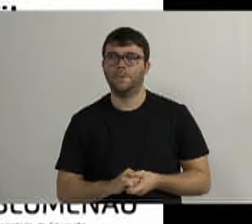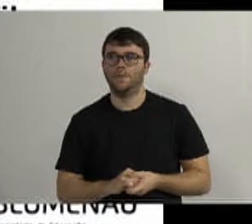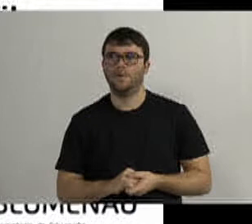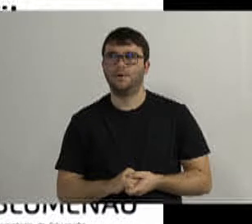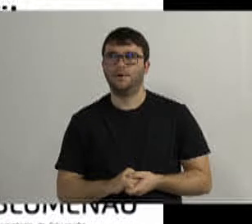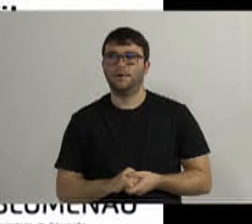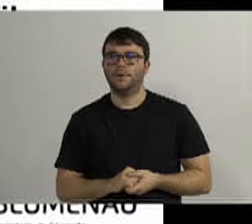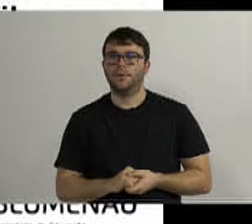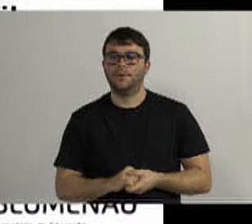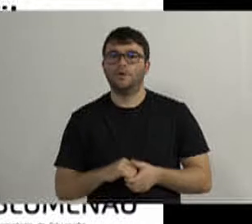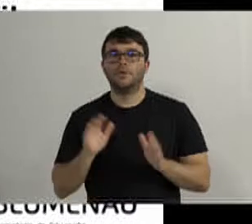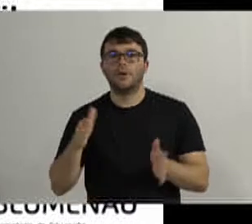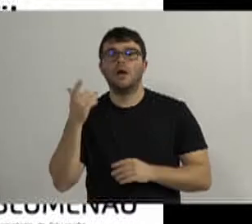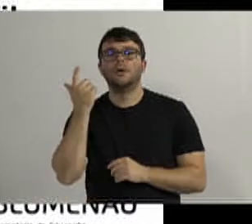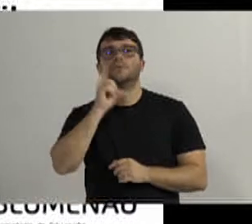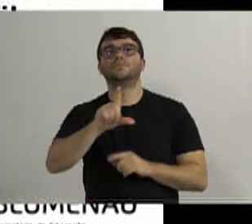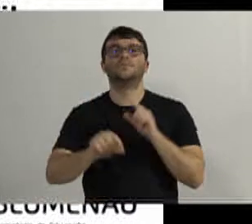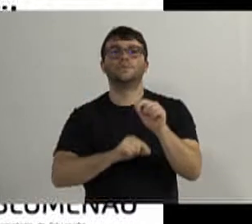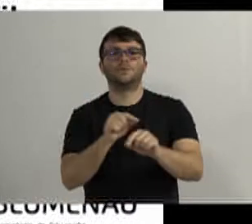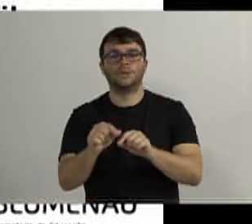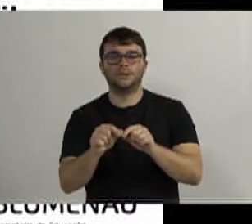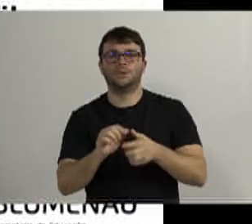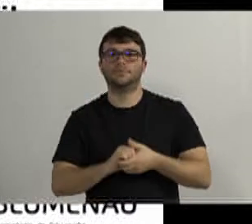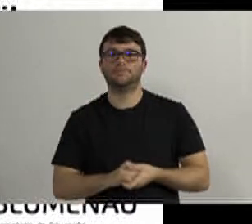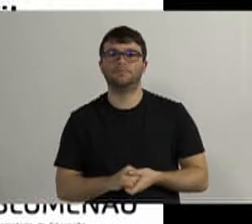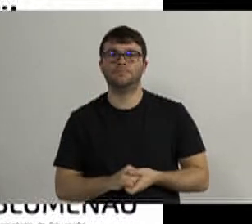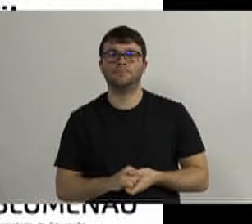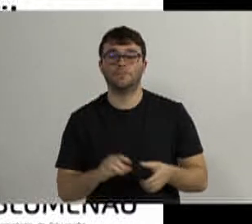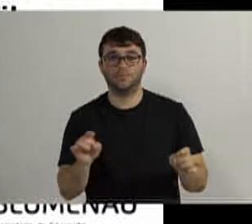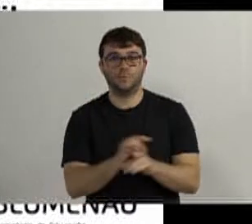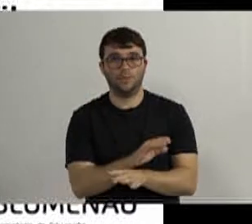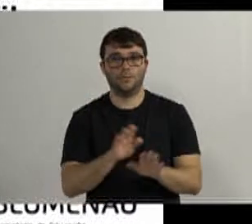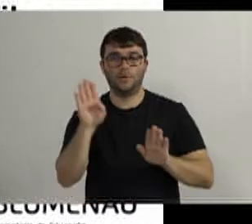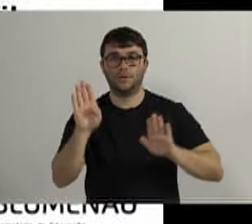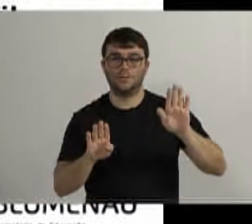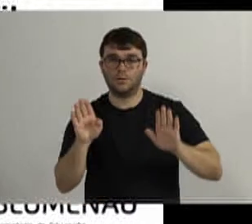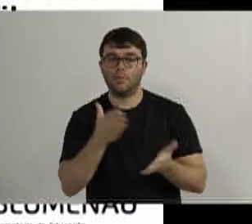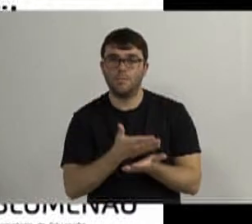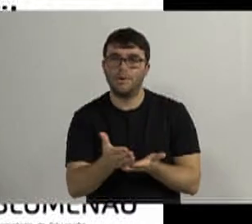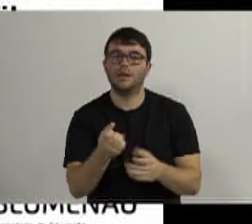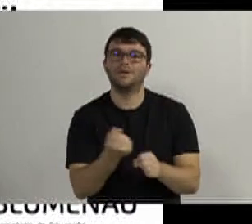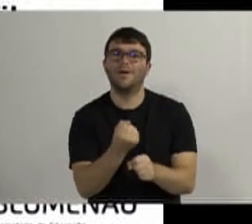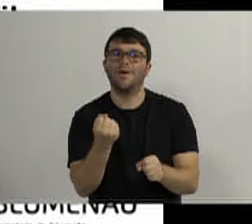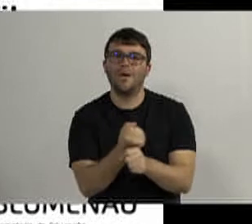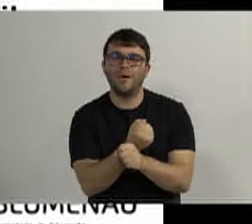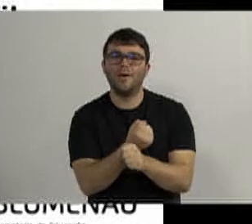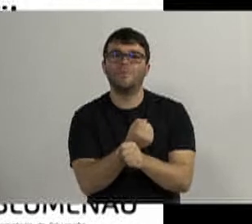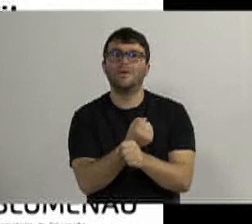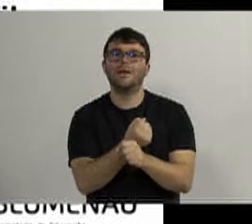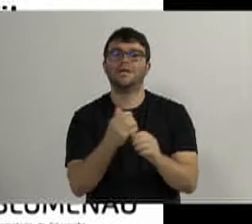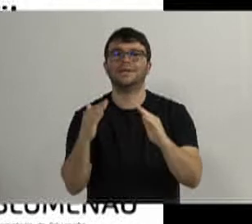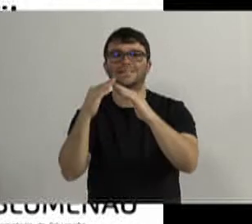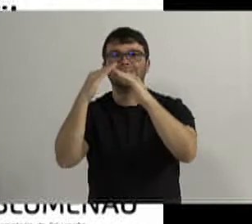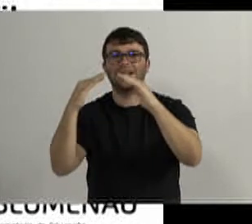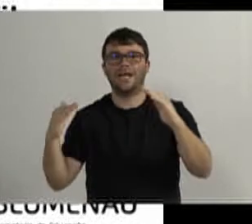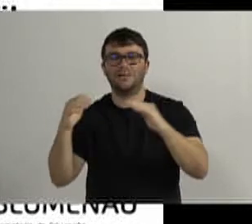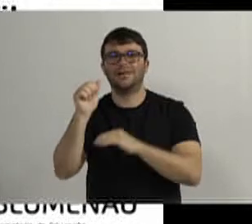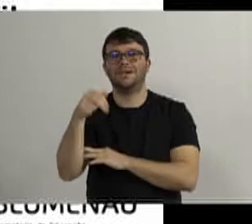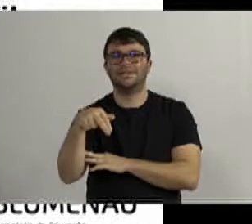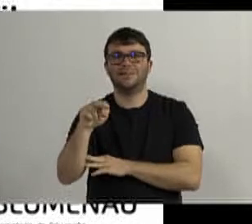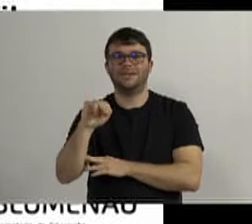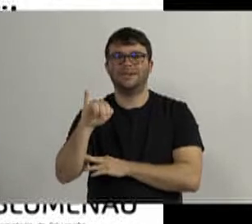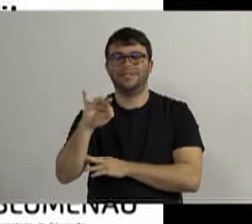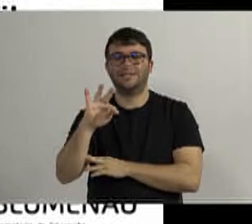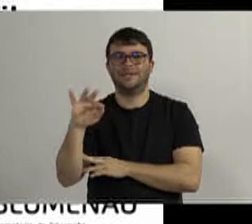já alcançamos nesse período a conclusão da licitação em início da obra de reforma do telhado da Anita Garibaldi está